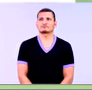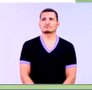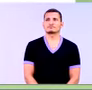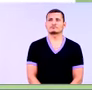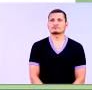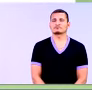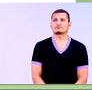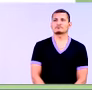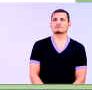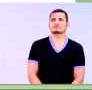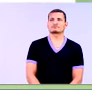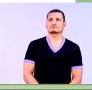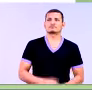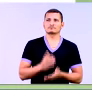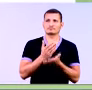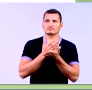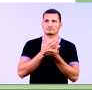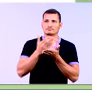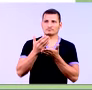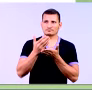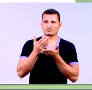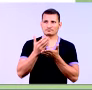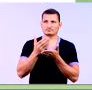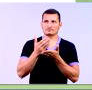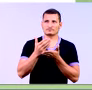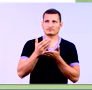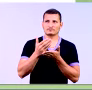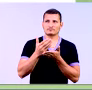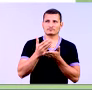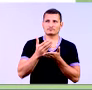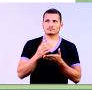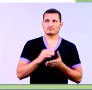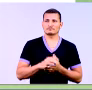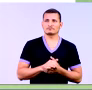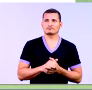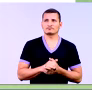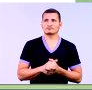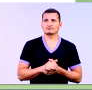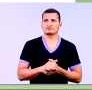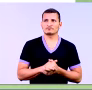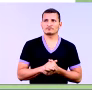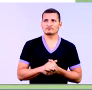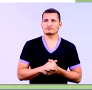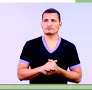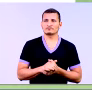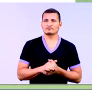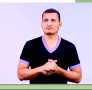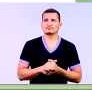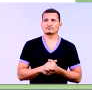Aqui. Nós saímos de uma situação inicial, onde nós tínhamos aqui